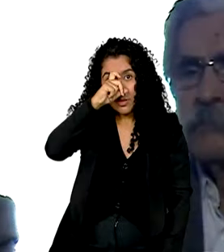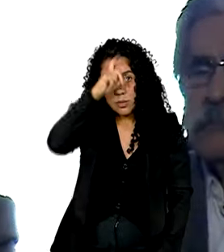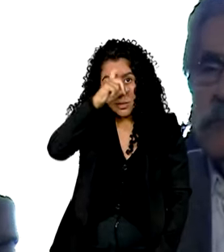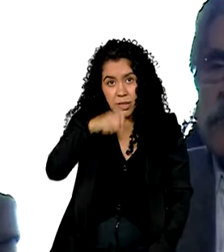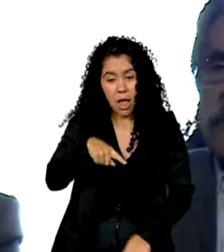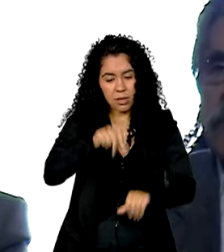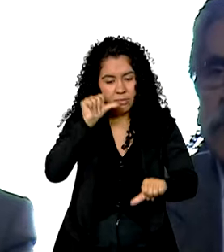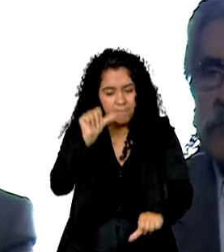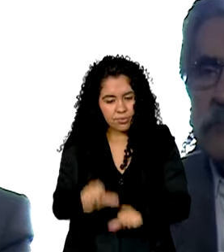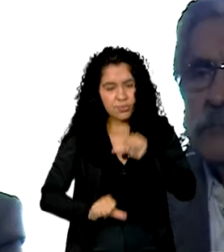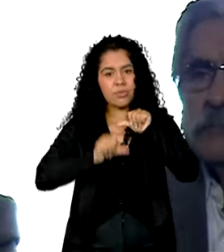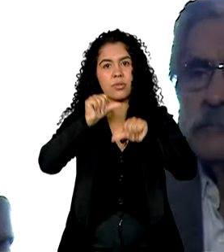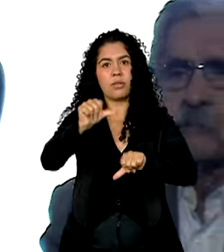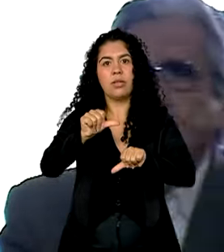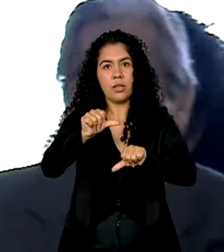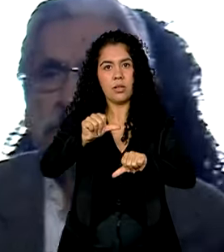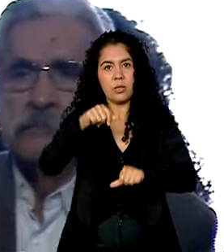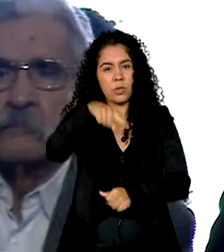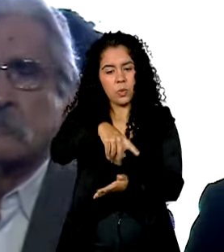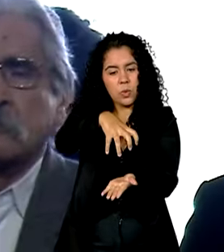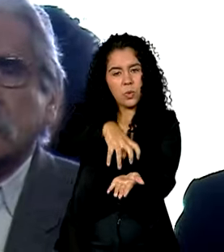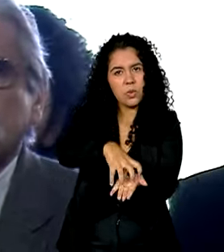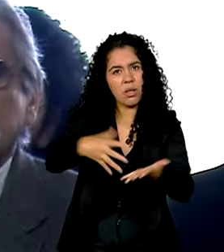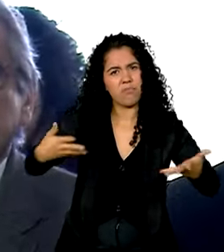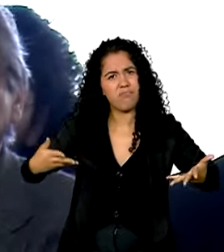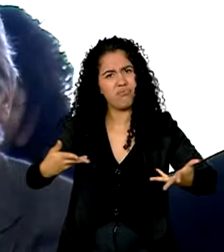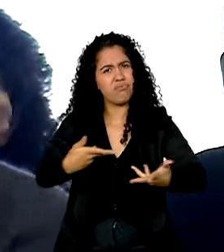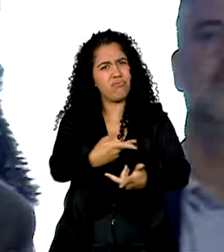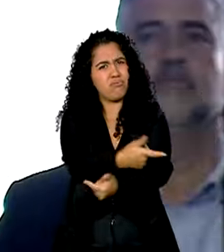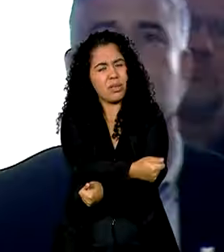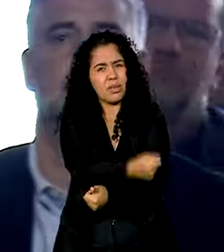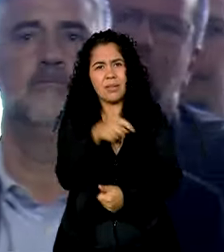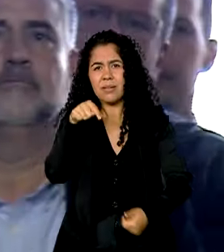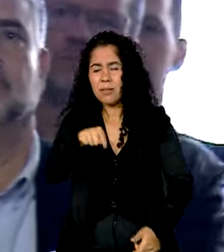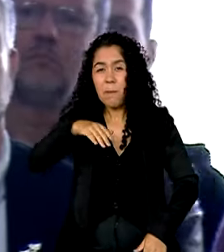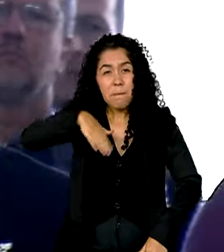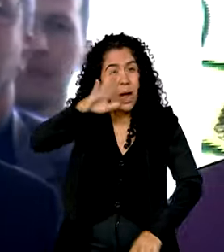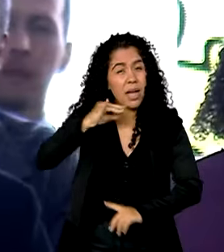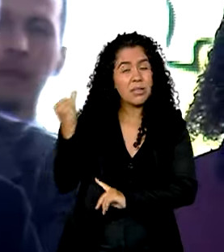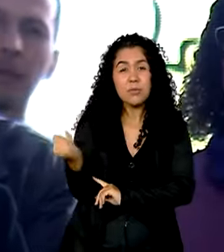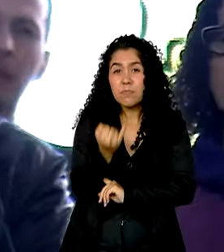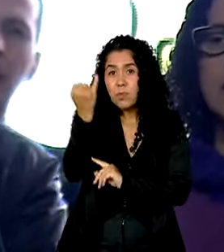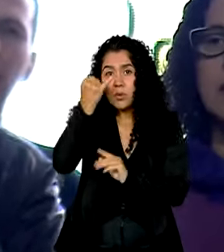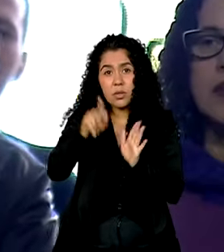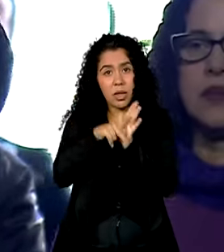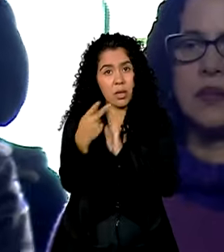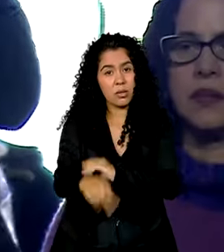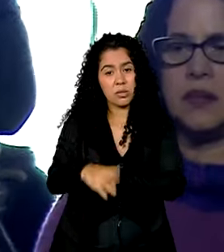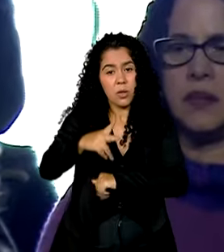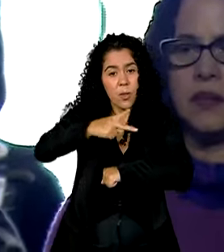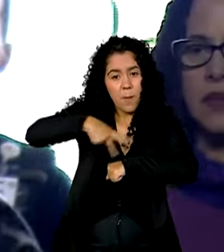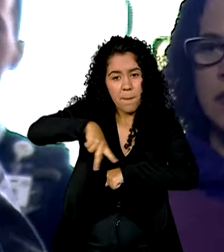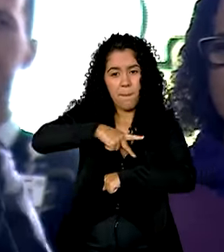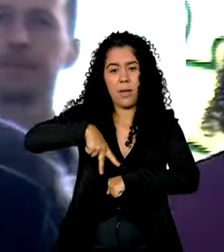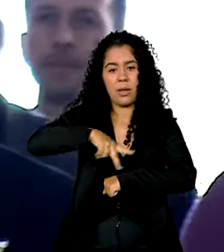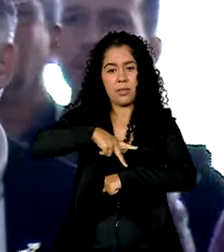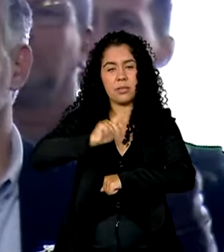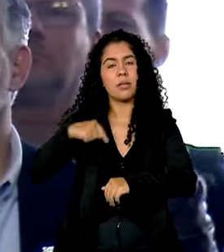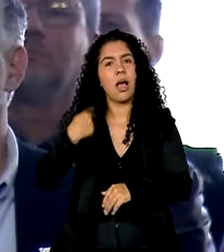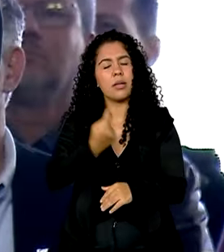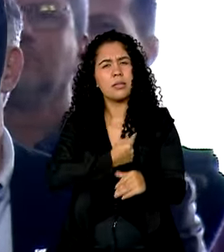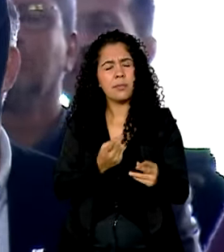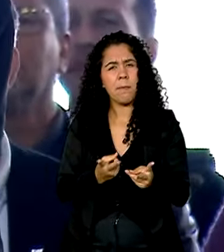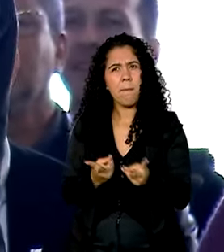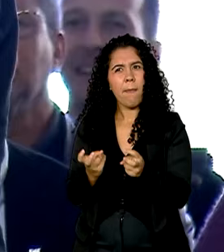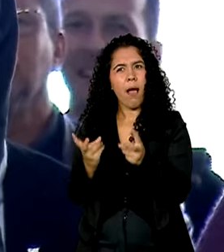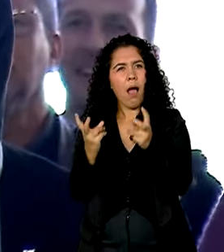hospital num centro de excelência mais importante do país, a gente começa a